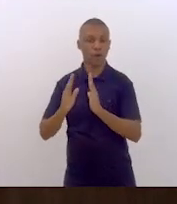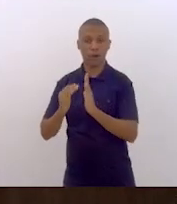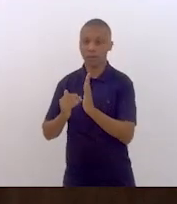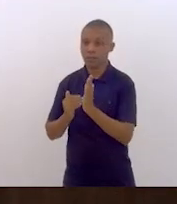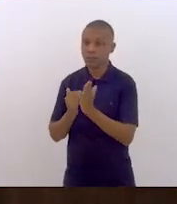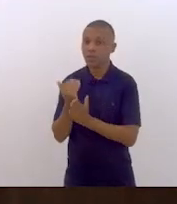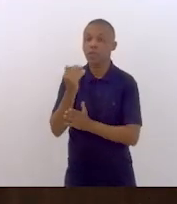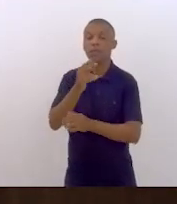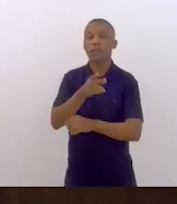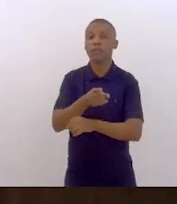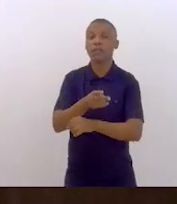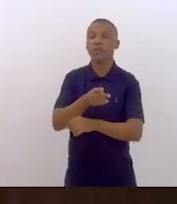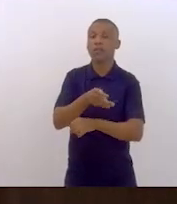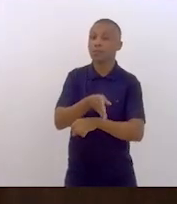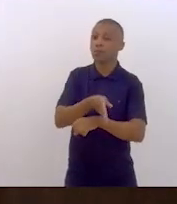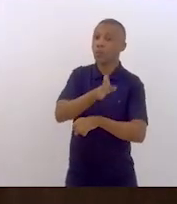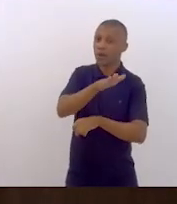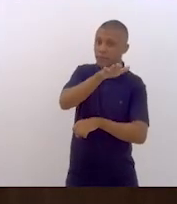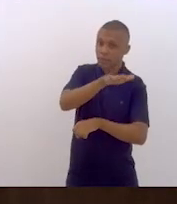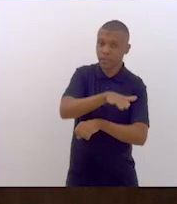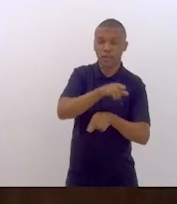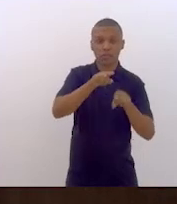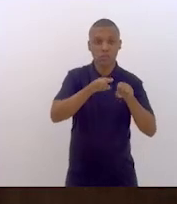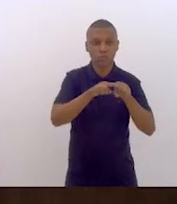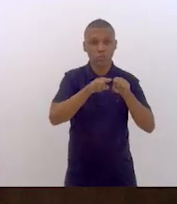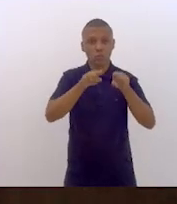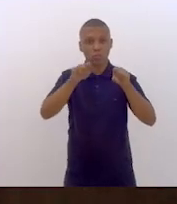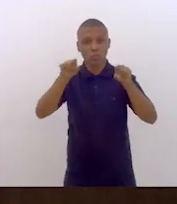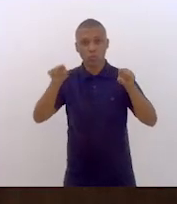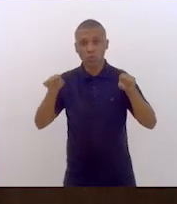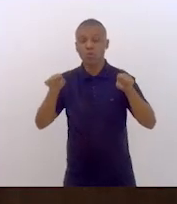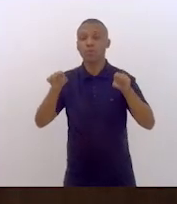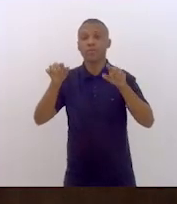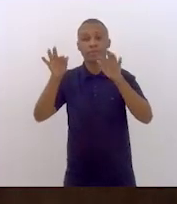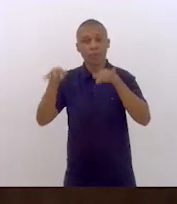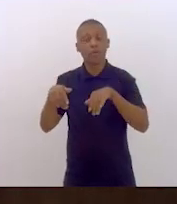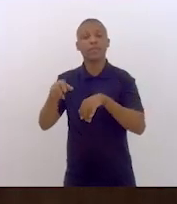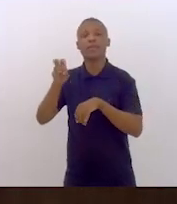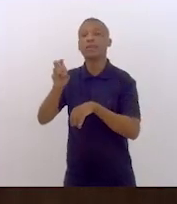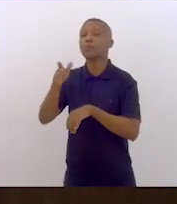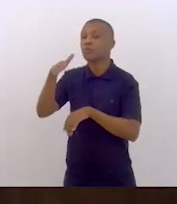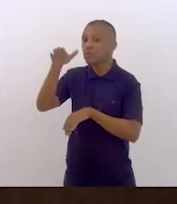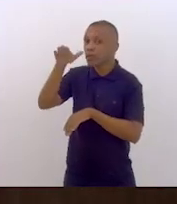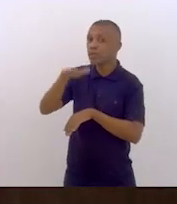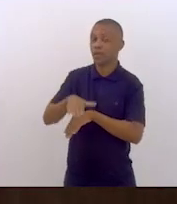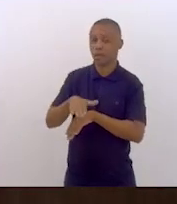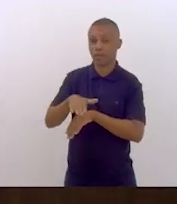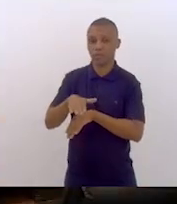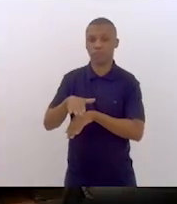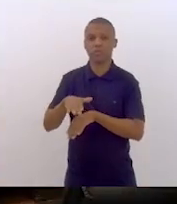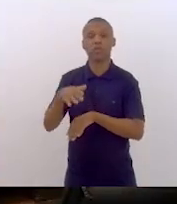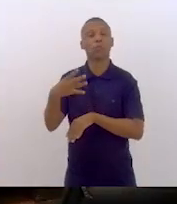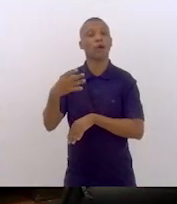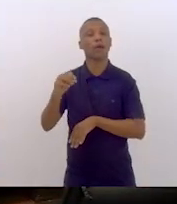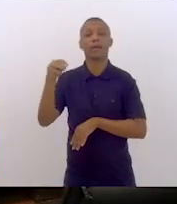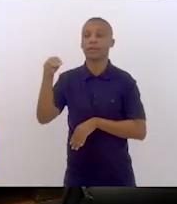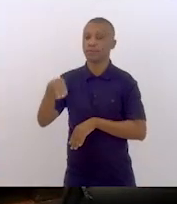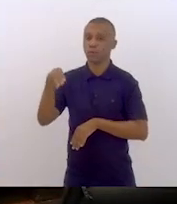iniciada às 14 horas encerrou suas 17 horas e 40 minutos